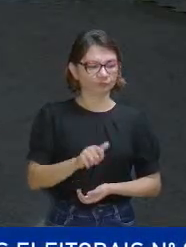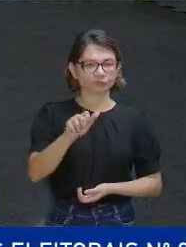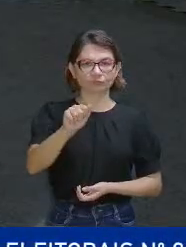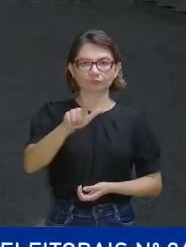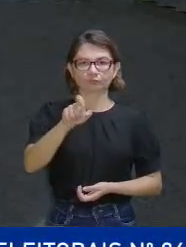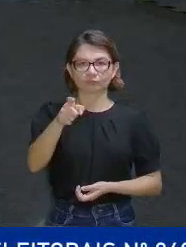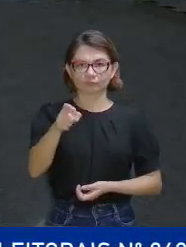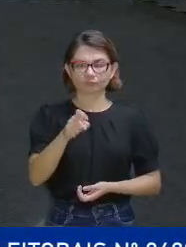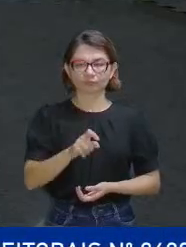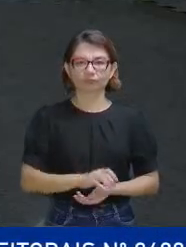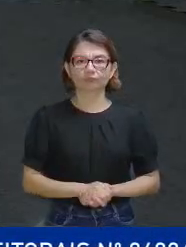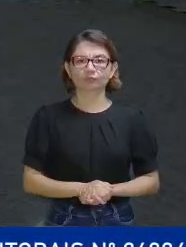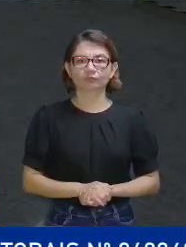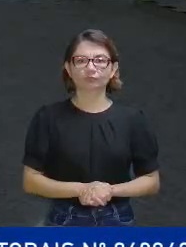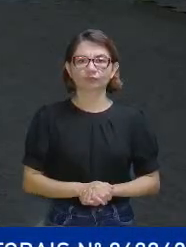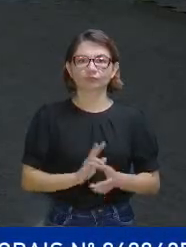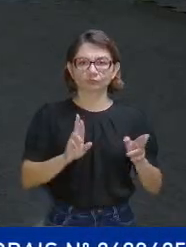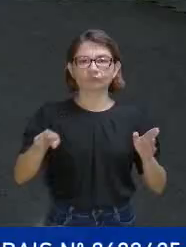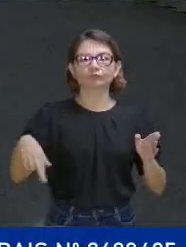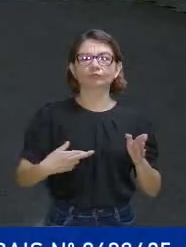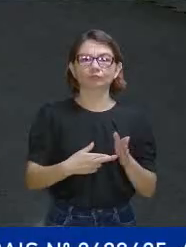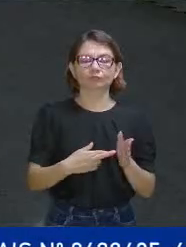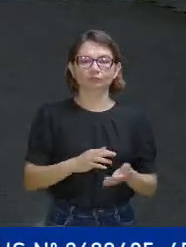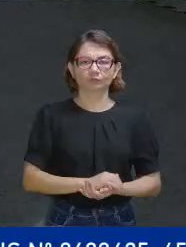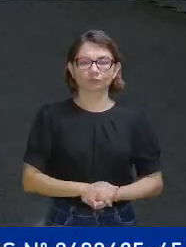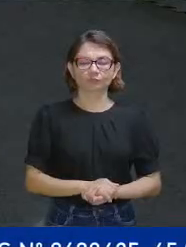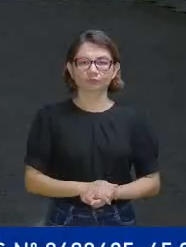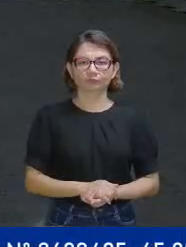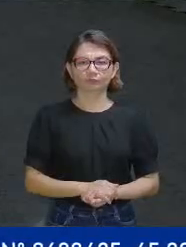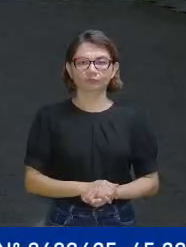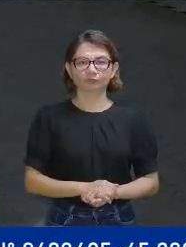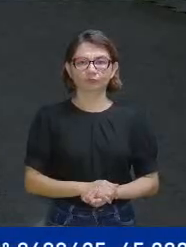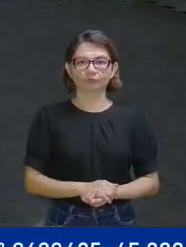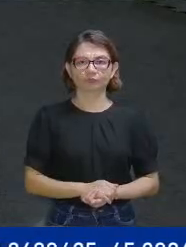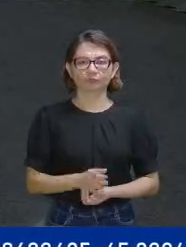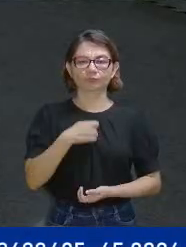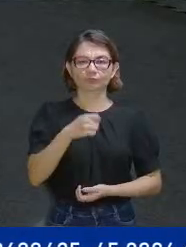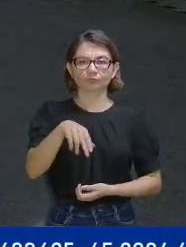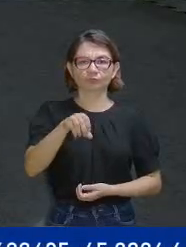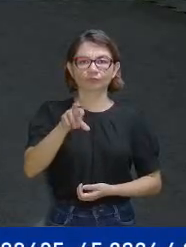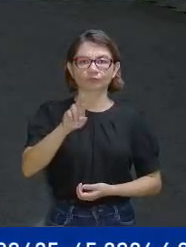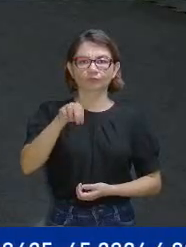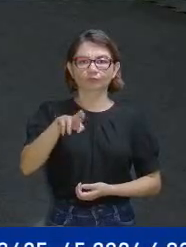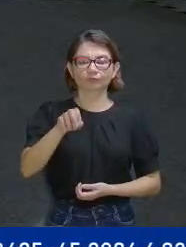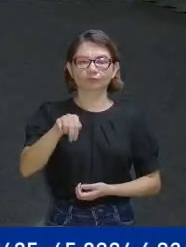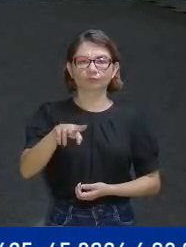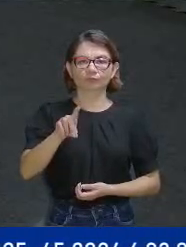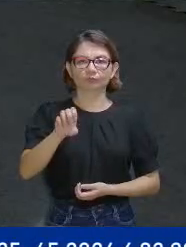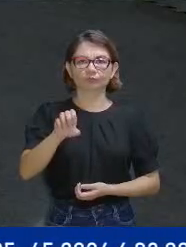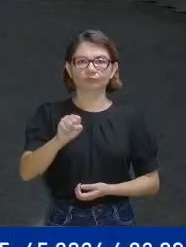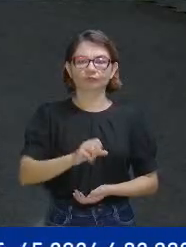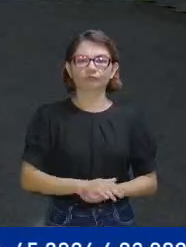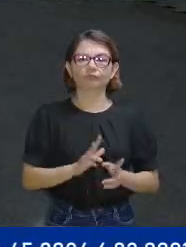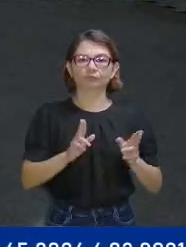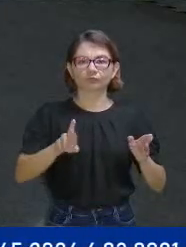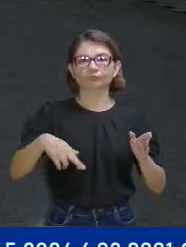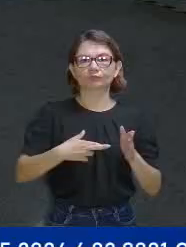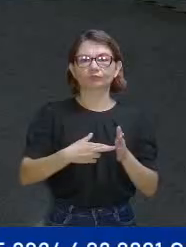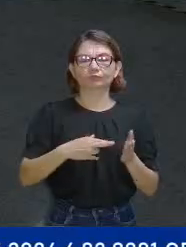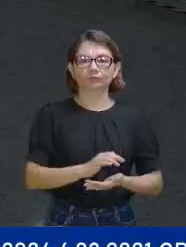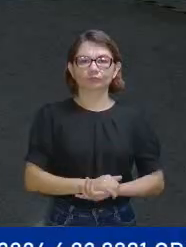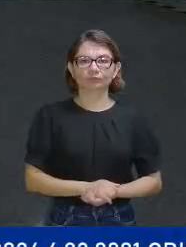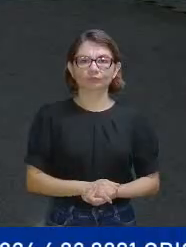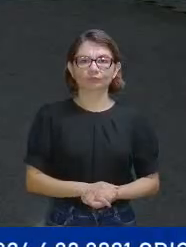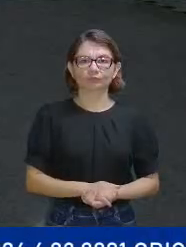Alex Lamy. Com a relatora, senhor presidente. Juiz Normando de Souza. Eu também acompanho a